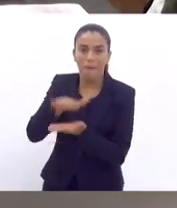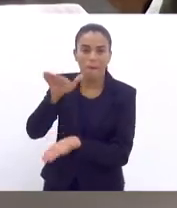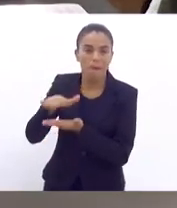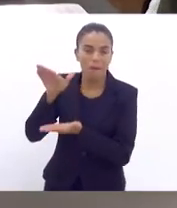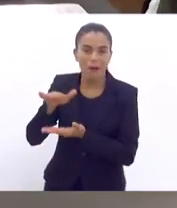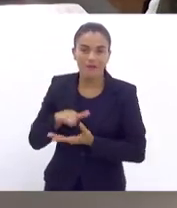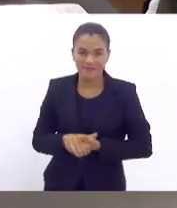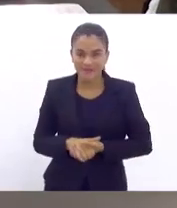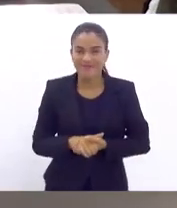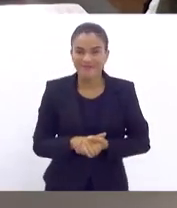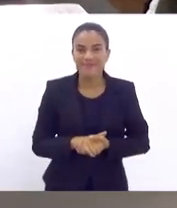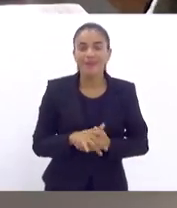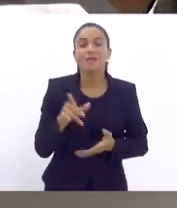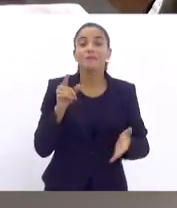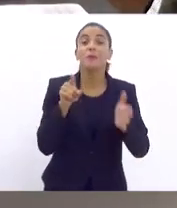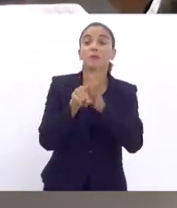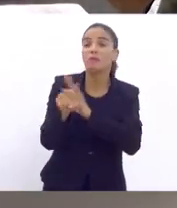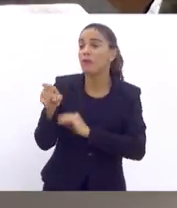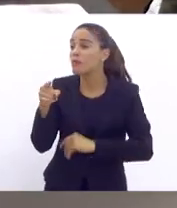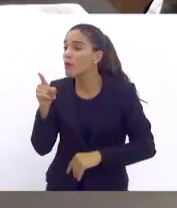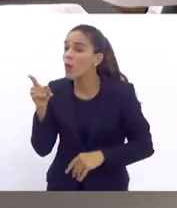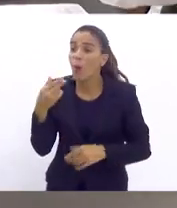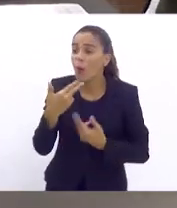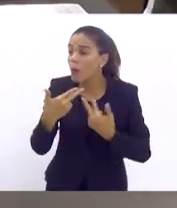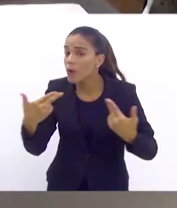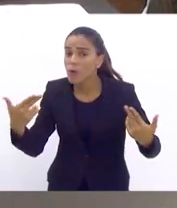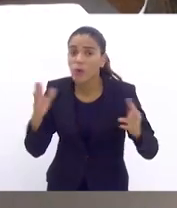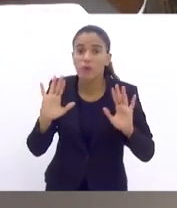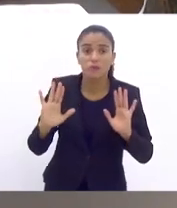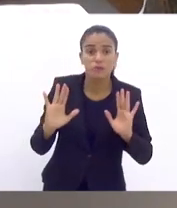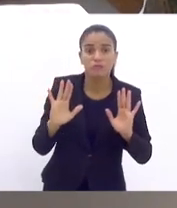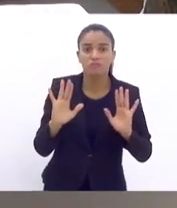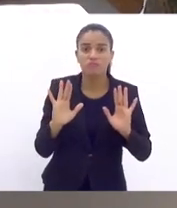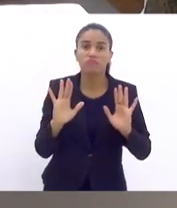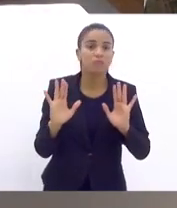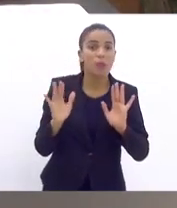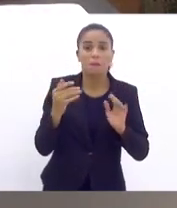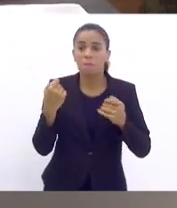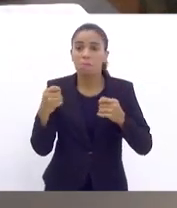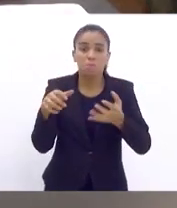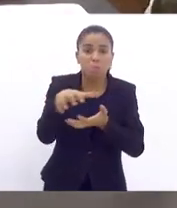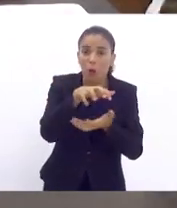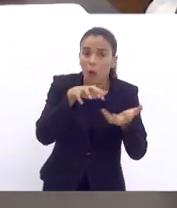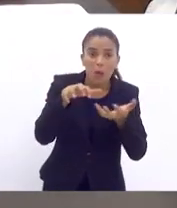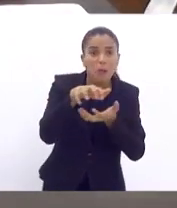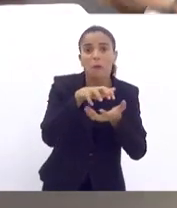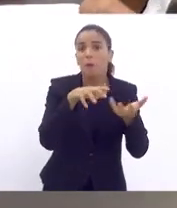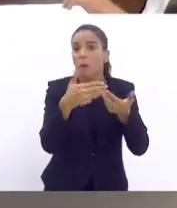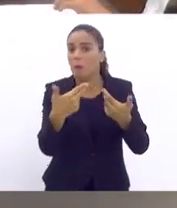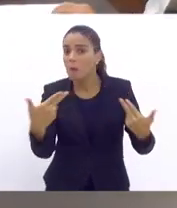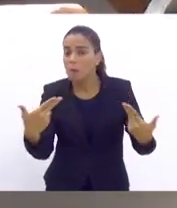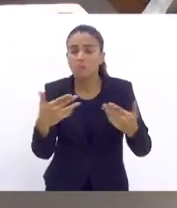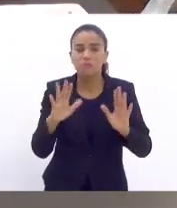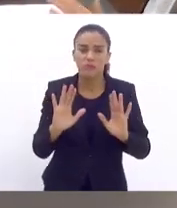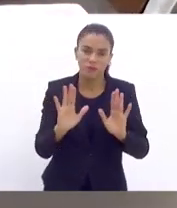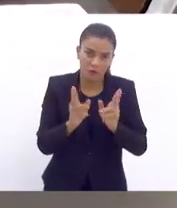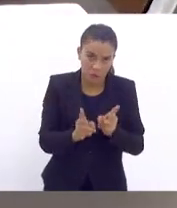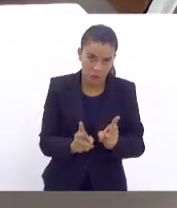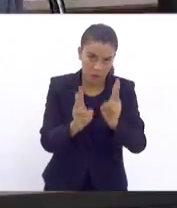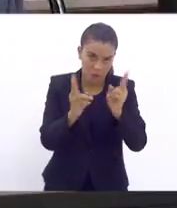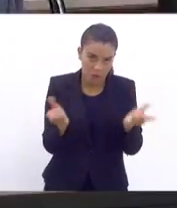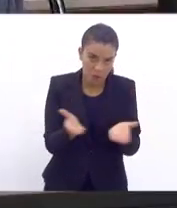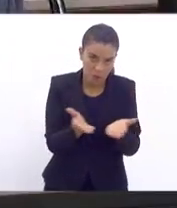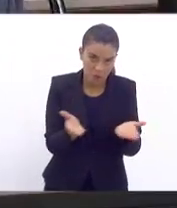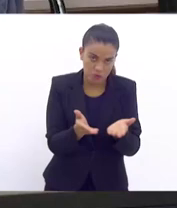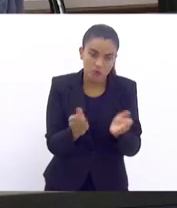exclusiva de excelência pergunta alguém tem alguma coisa que é um destaca o que for polêmica e votamos vou mantê-los nessa de hoje porque